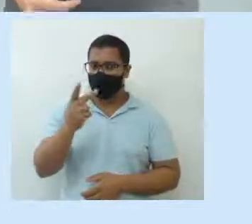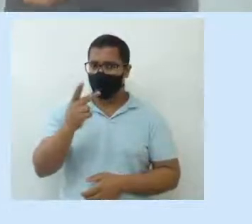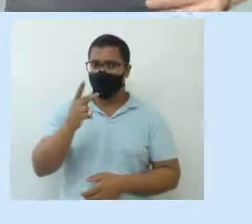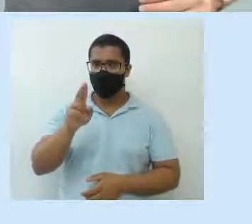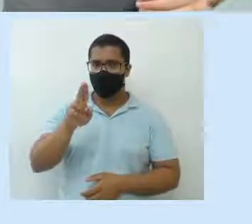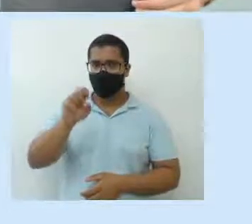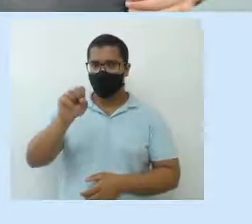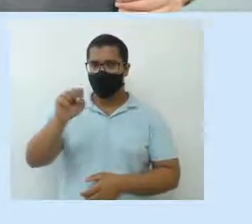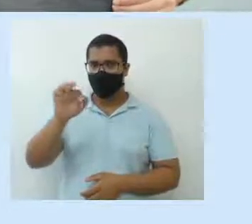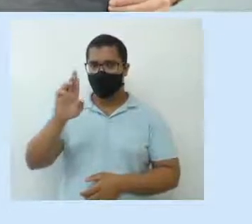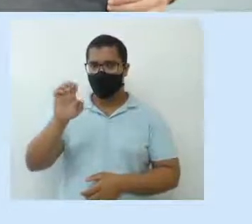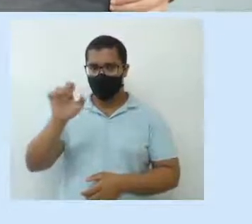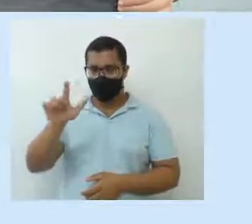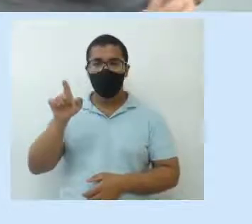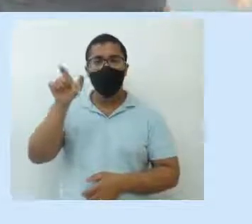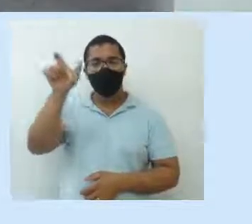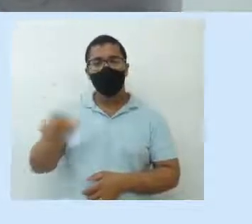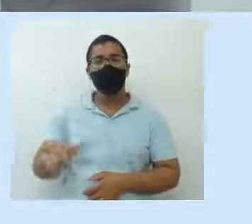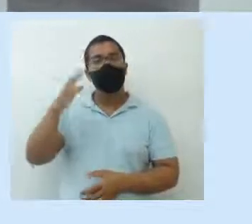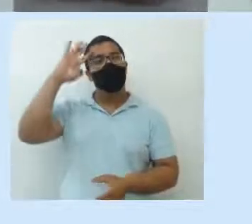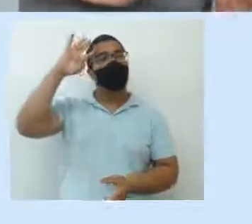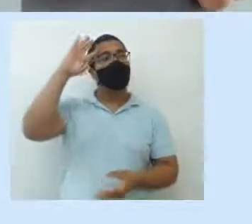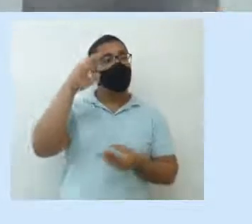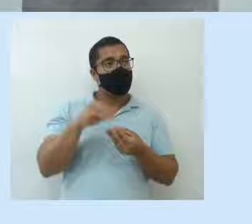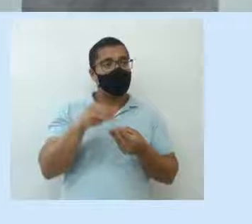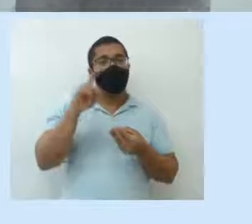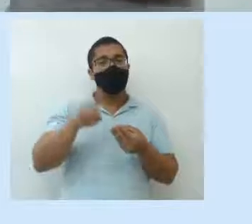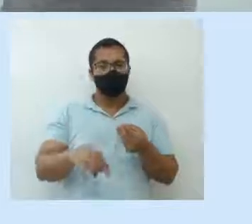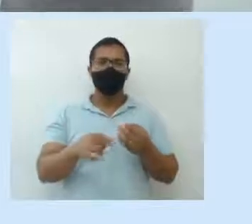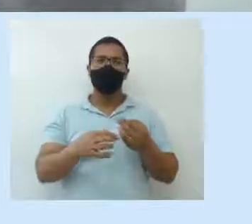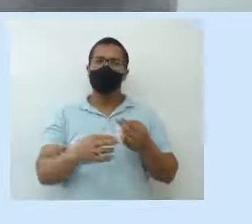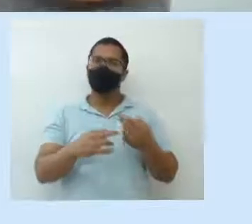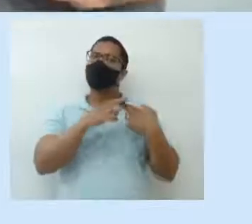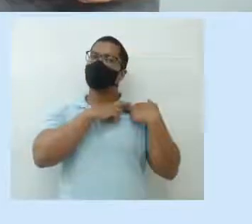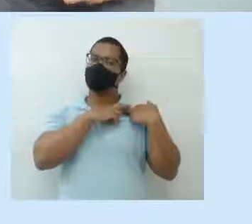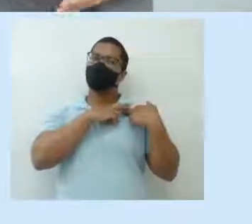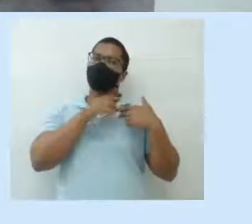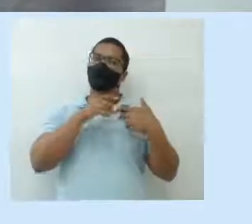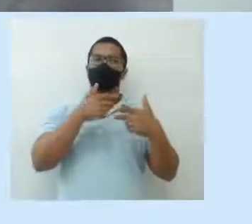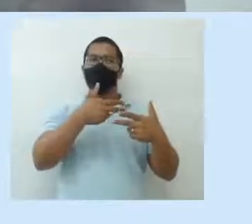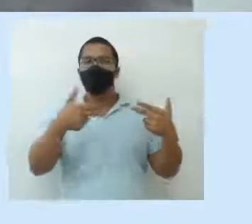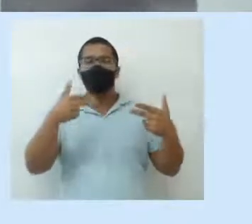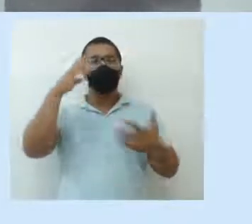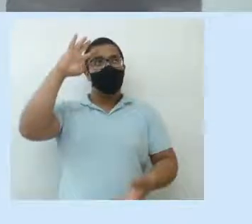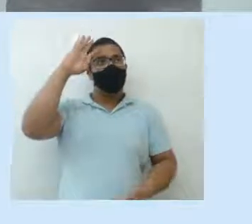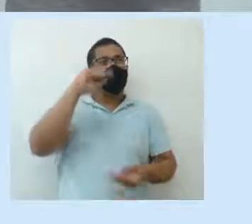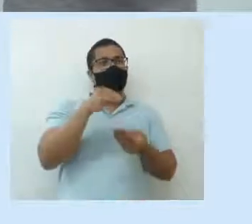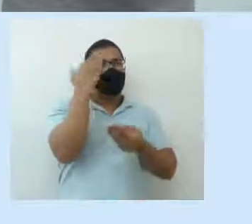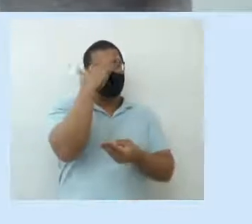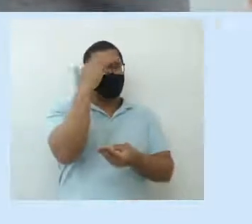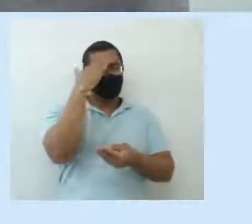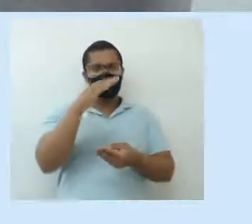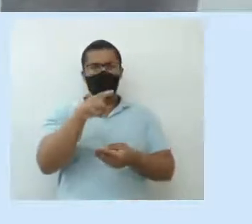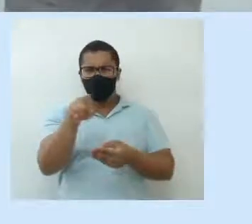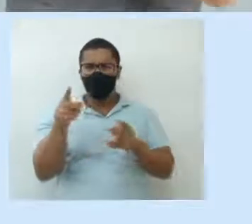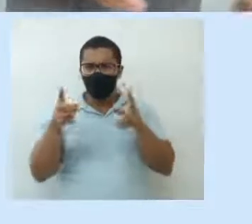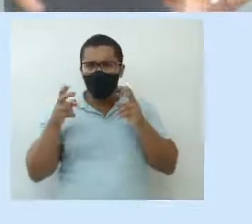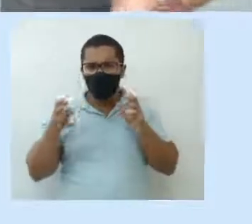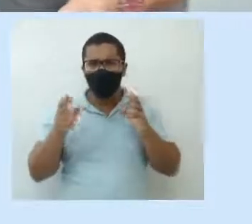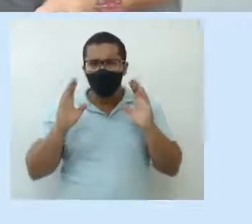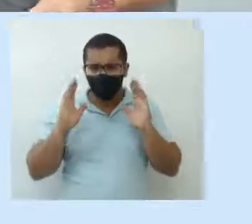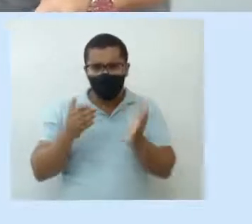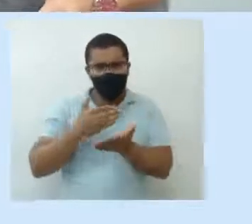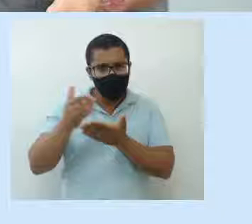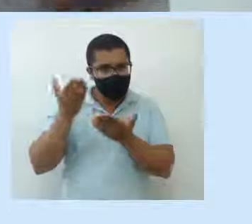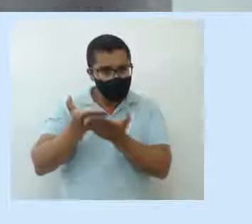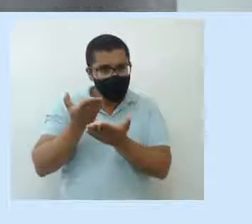consciência é responsável por dar sentido às coisas. Não sei se observaram que desde o começo